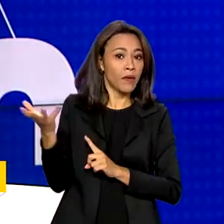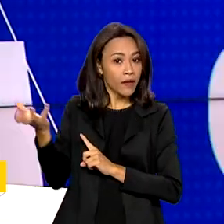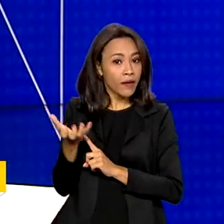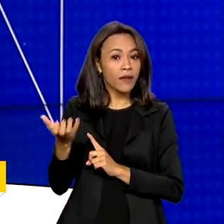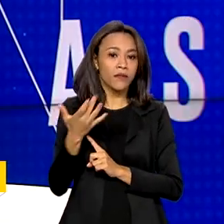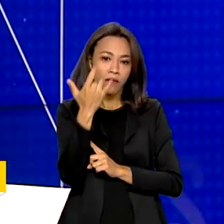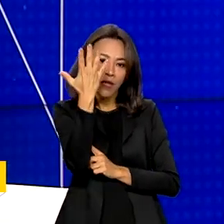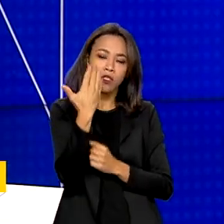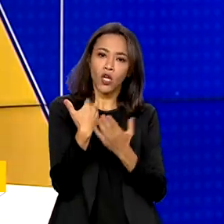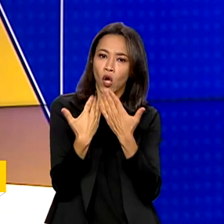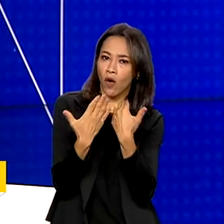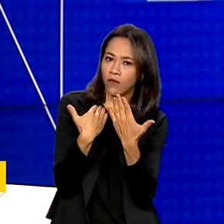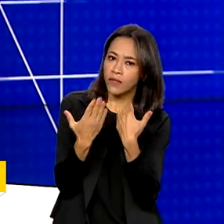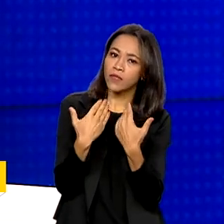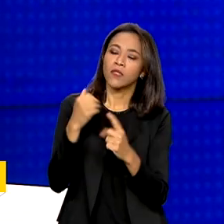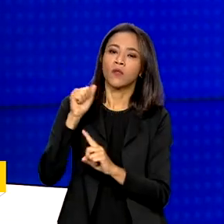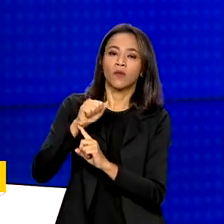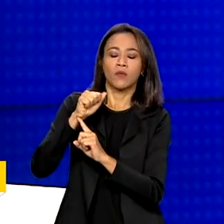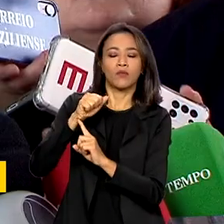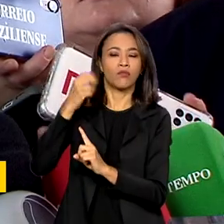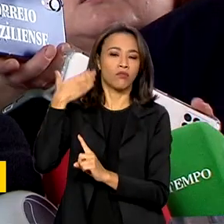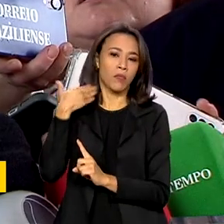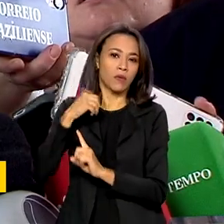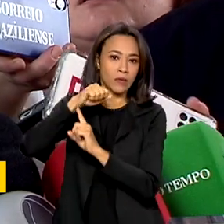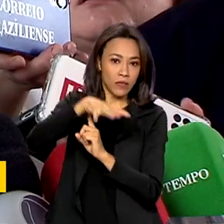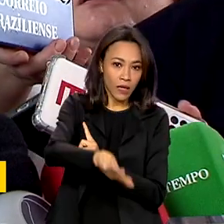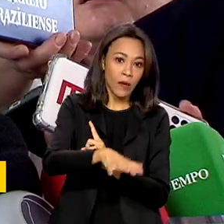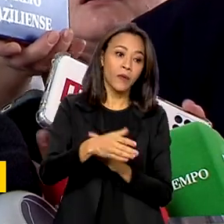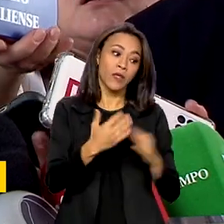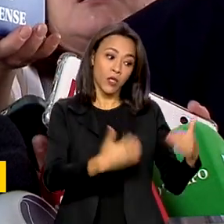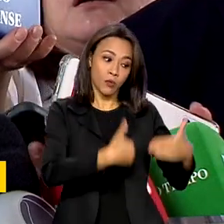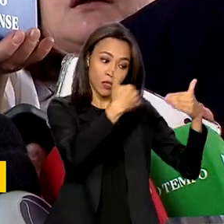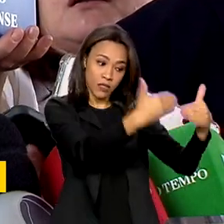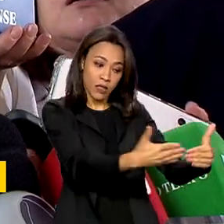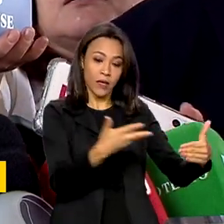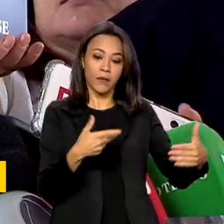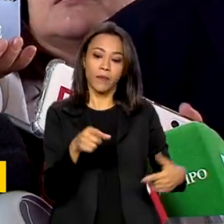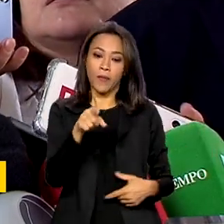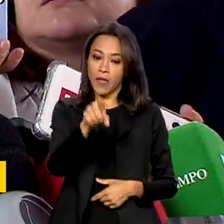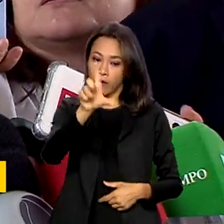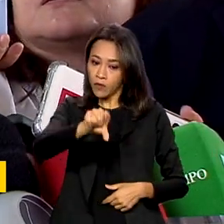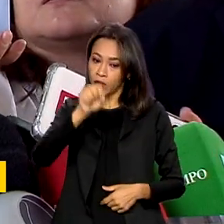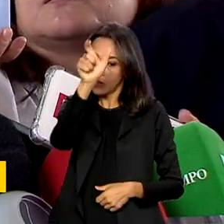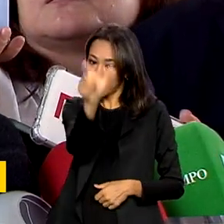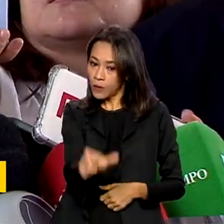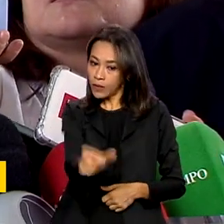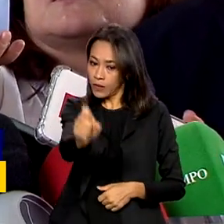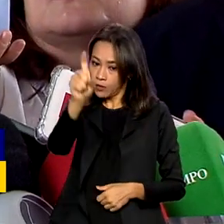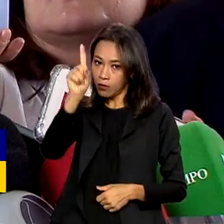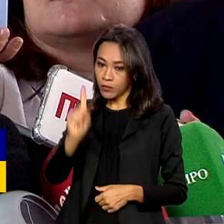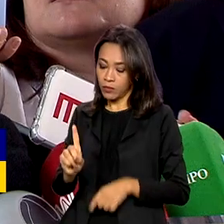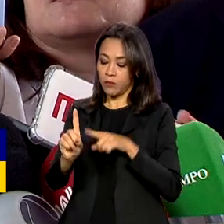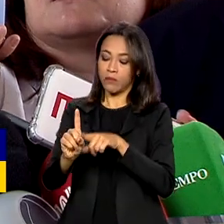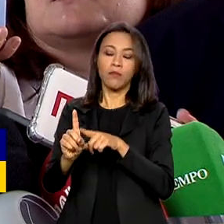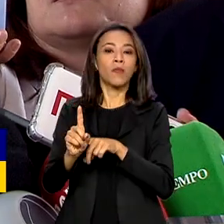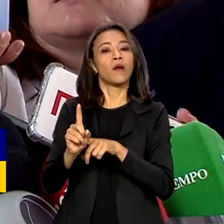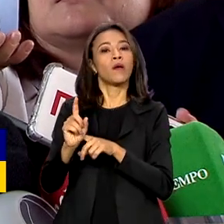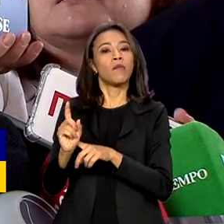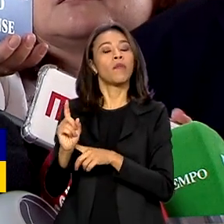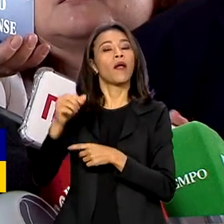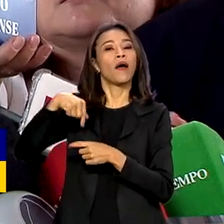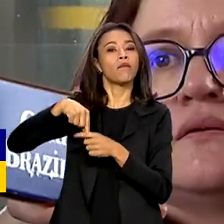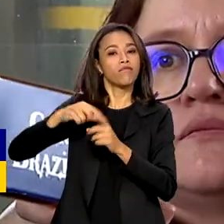entre a instituição e o Ministério da Fazenda. Indicado para ocupar a diretoria de política monetária do Banco Central, o